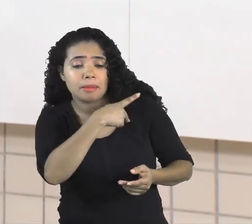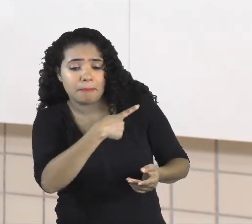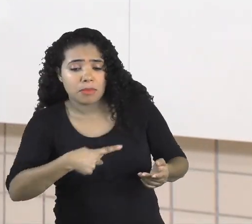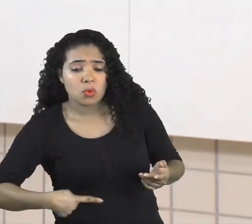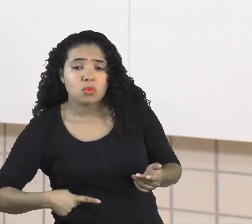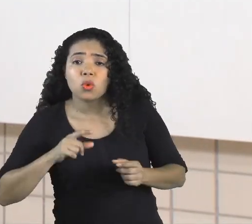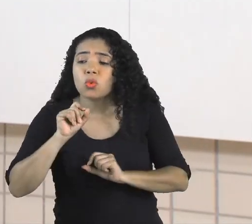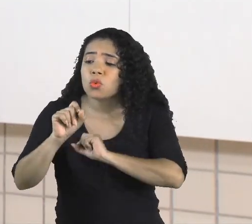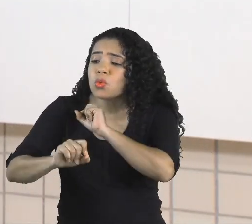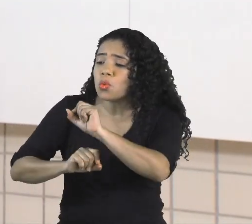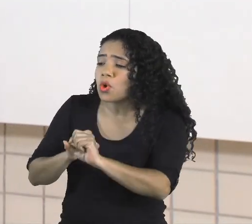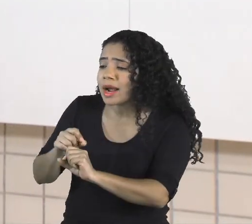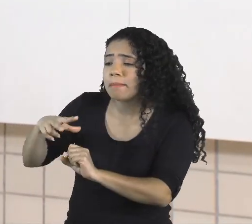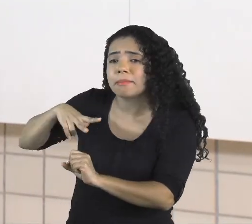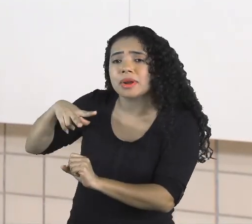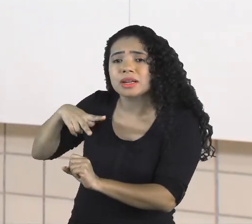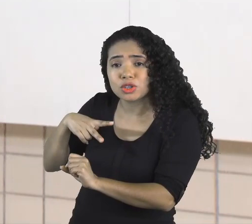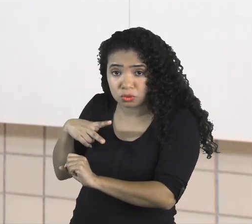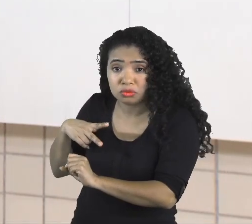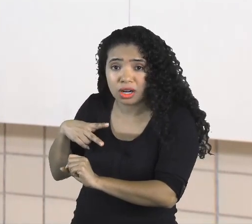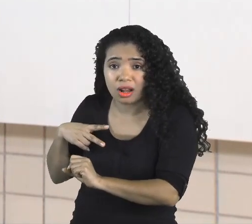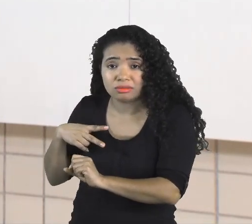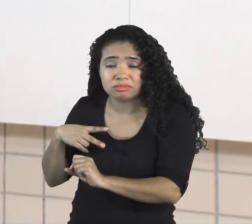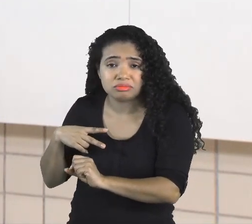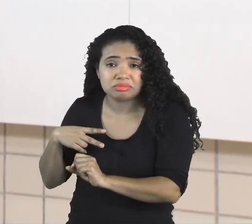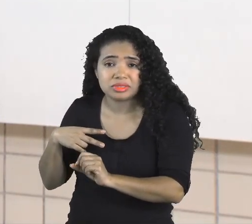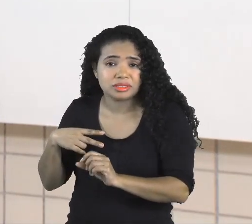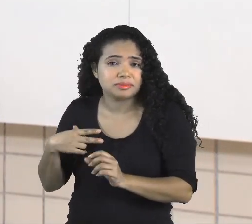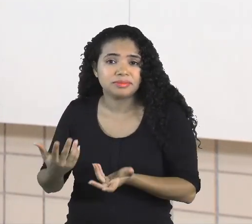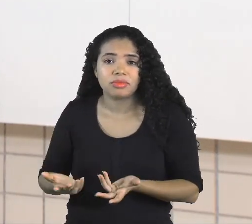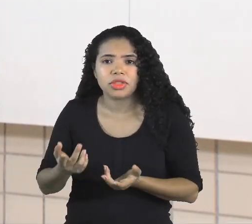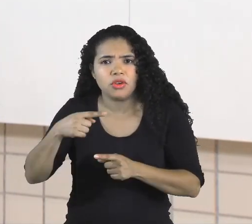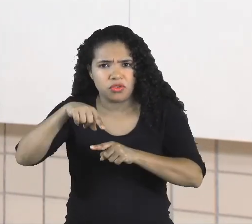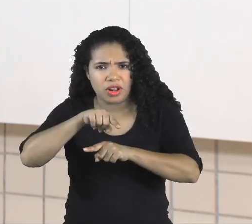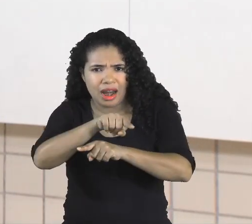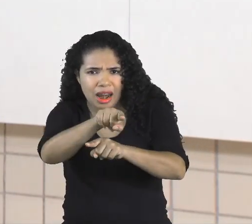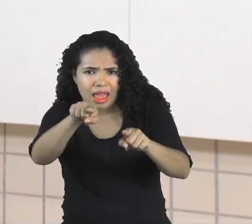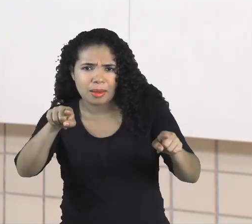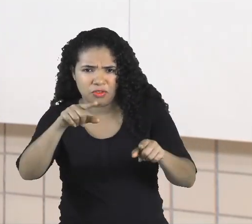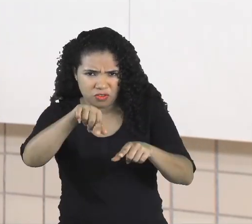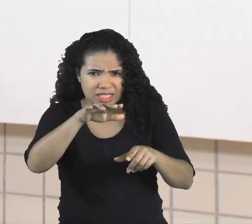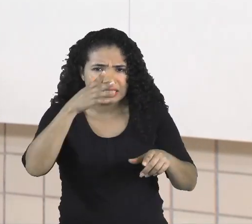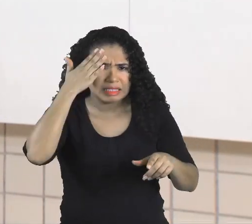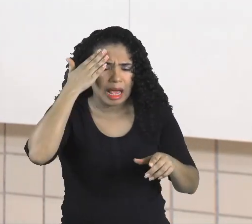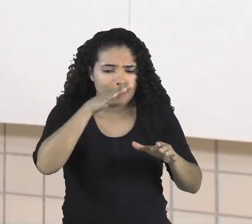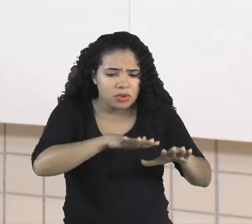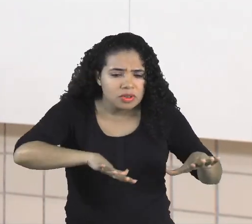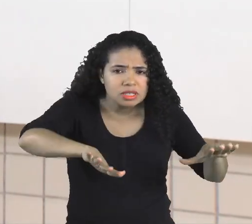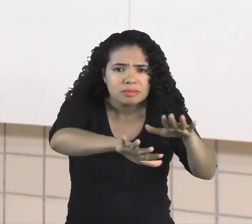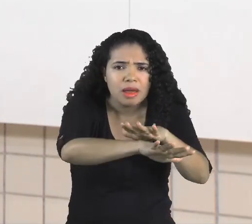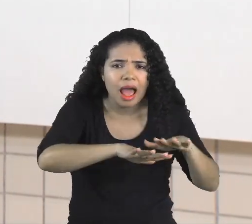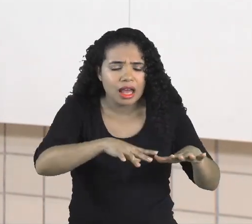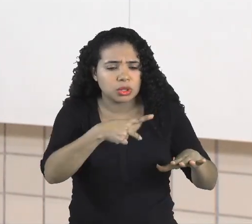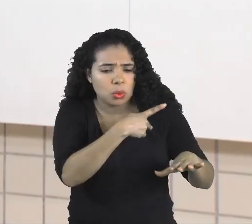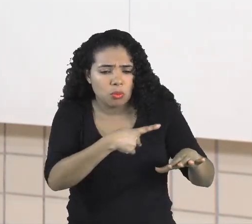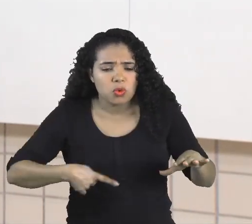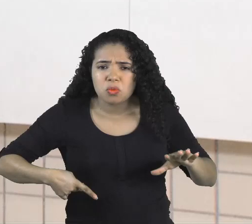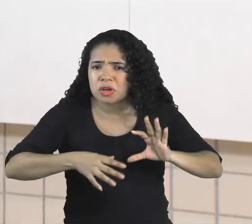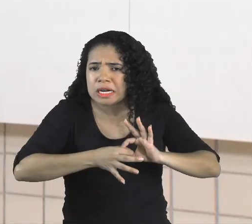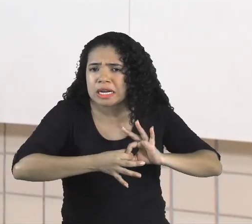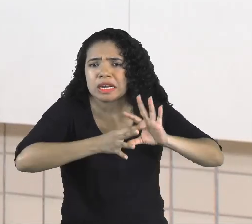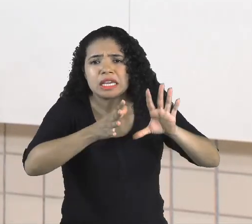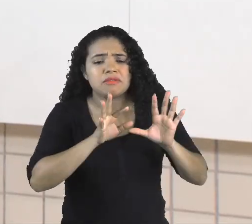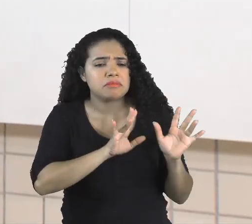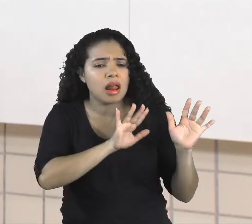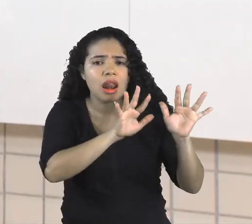privado? Lembra da nossa última aula que a gente explicou bem o que era um espaço público, quem tinha que conservar, quem tinha